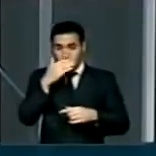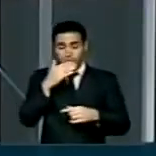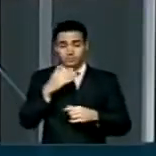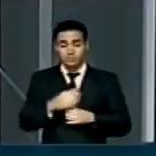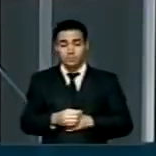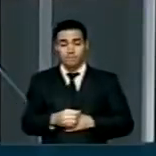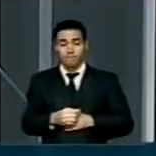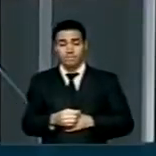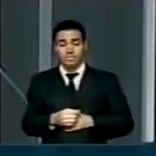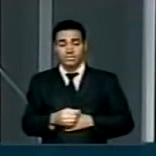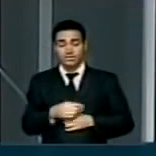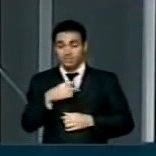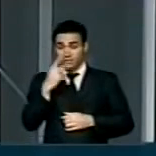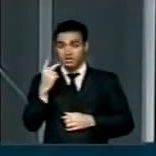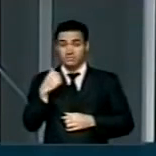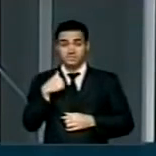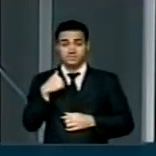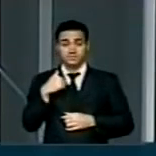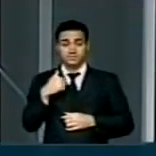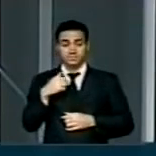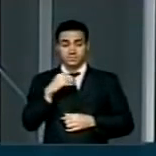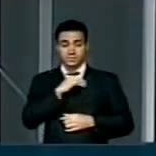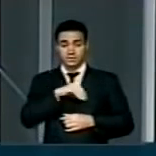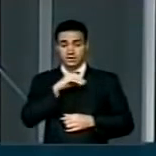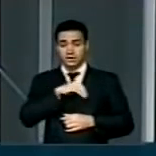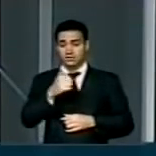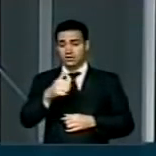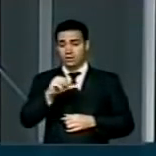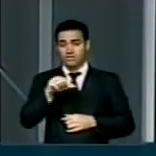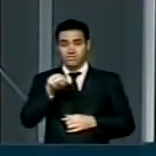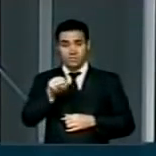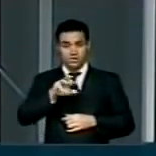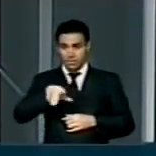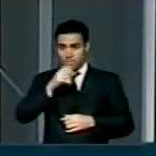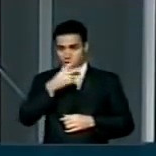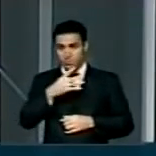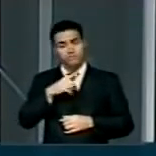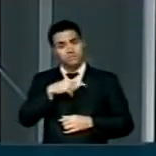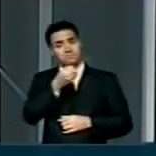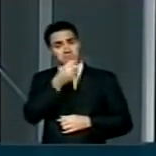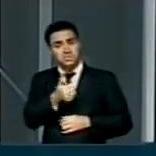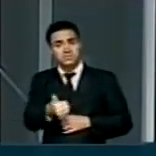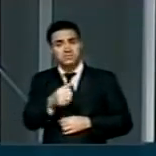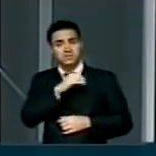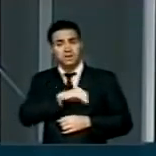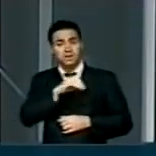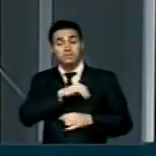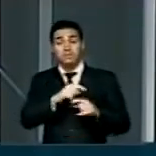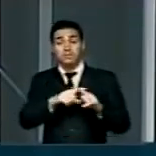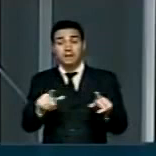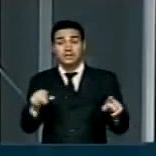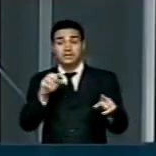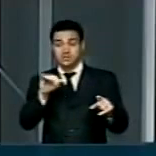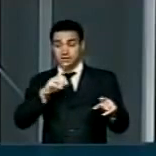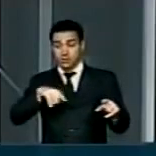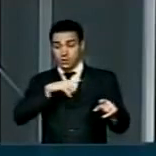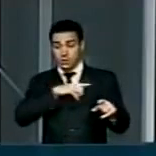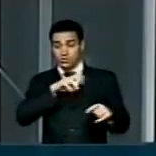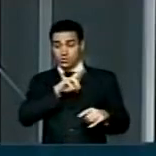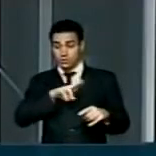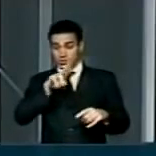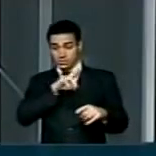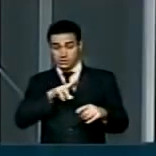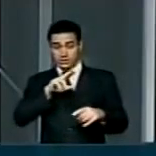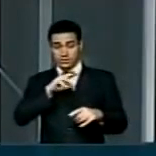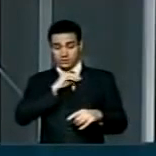dispendioso. Dizer que um salário de 19 mil não é bom, não é verdade, é bom salário sim. Mas se nós usássemos esse salário só